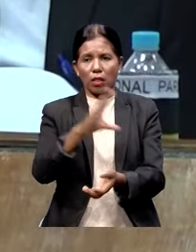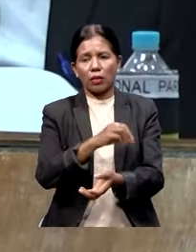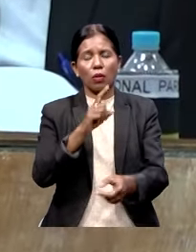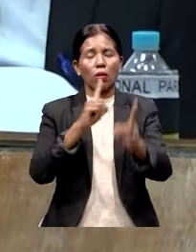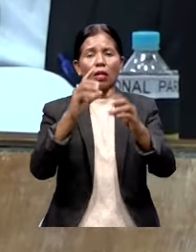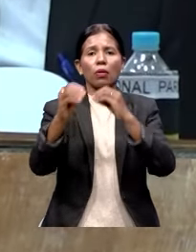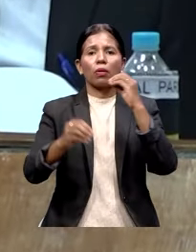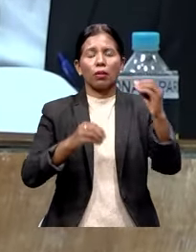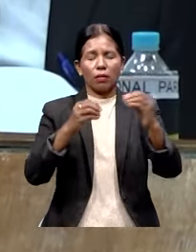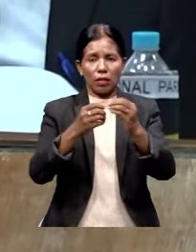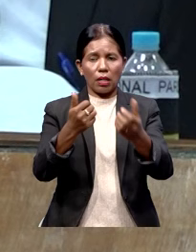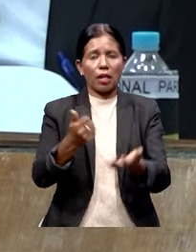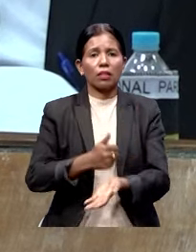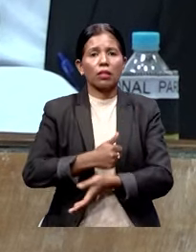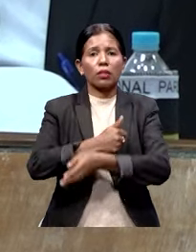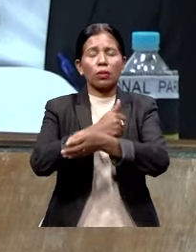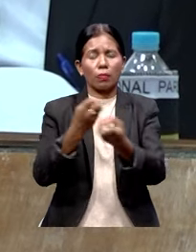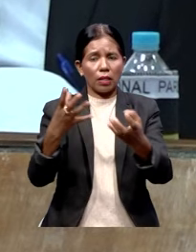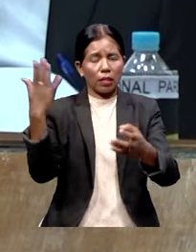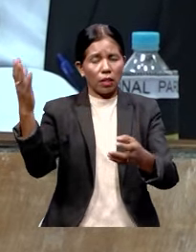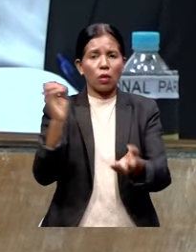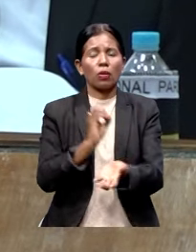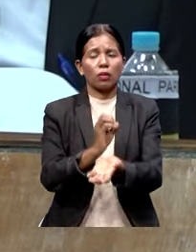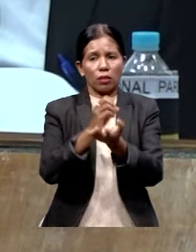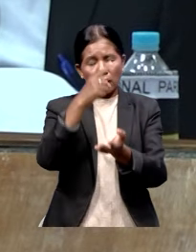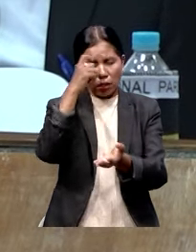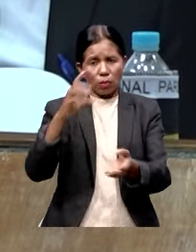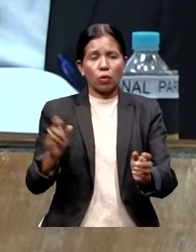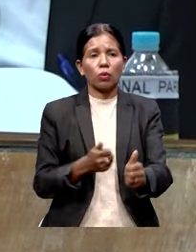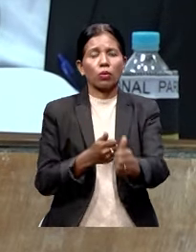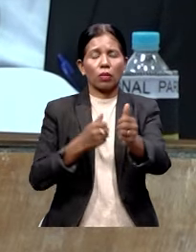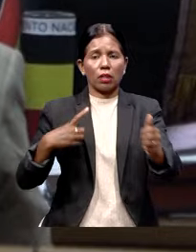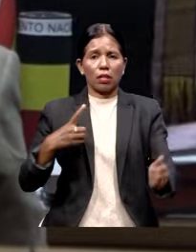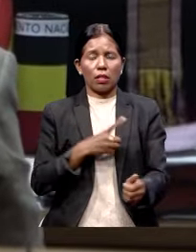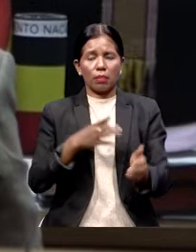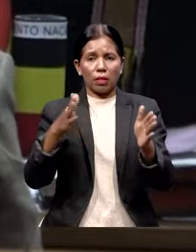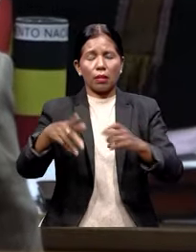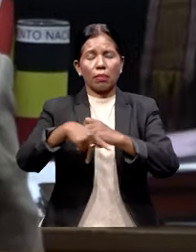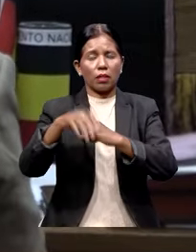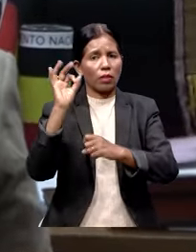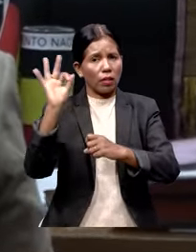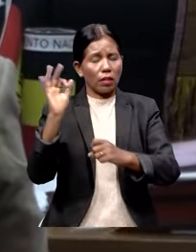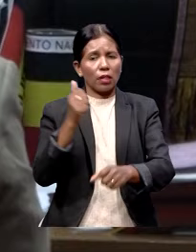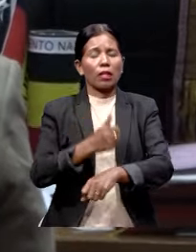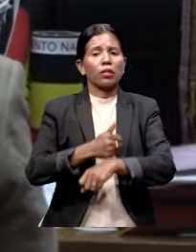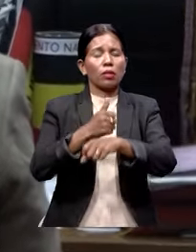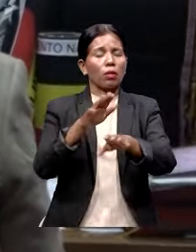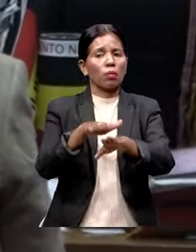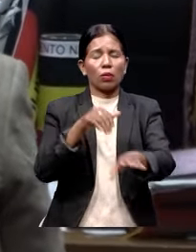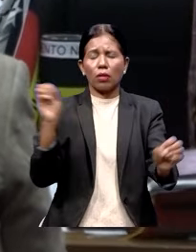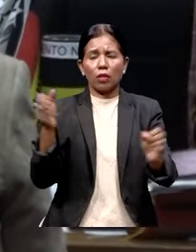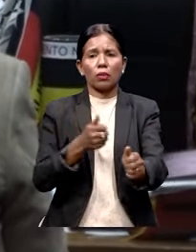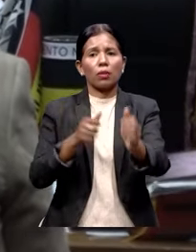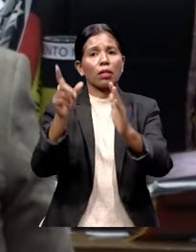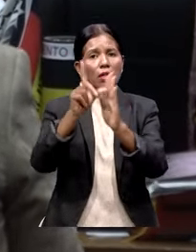quando a assessor Barak e a Reoa, também a tua deputada Bancada Fratelin e Niharé, assessor Hirek ne recruta a tua lei nebe